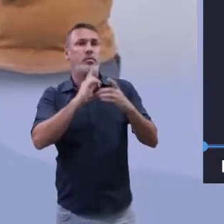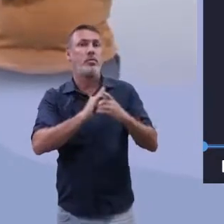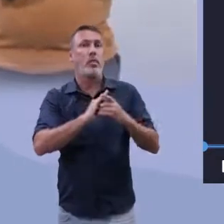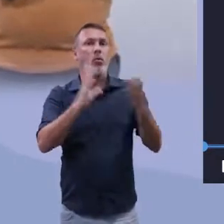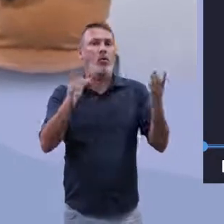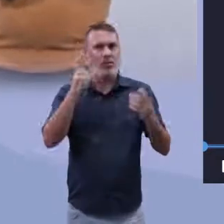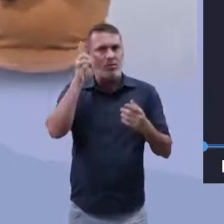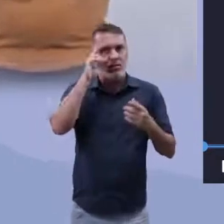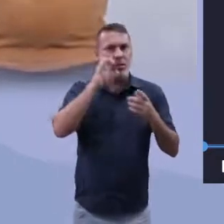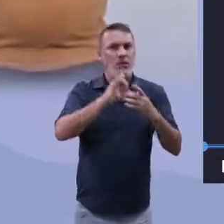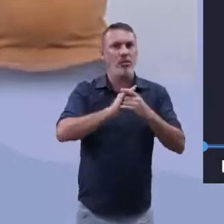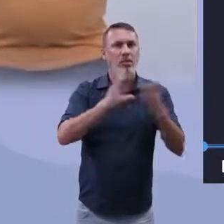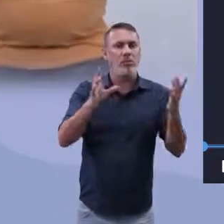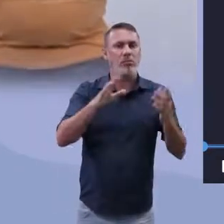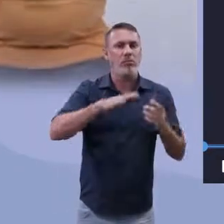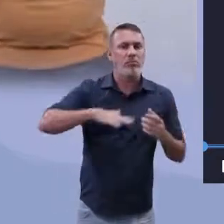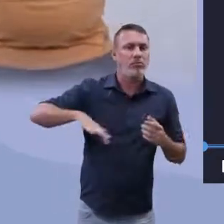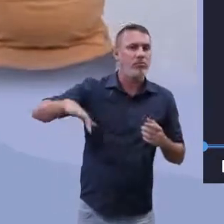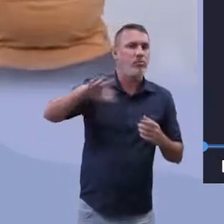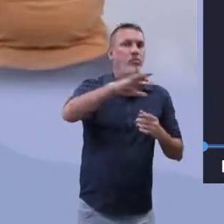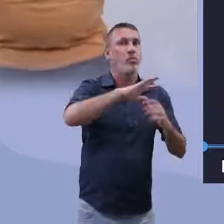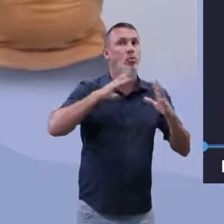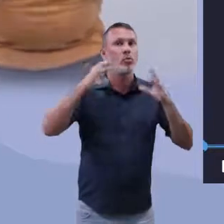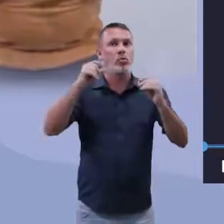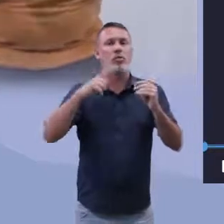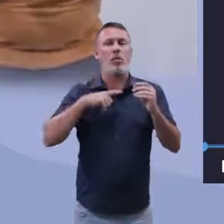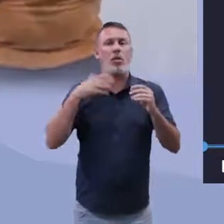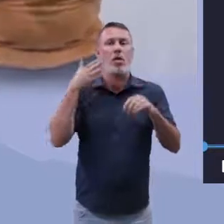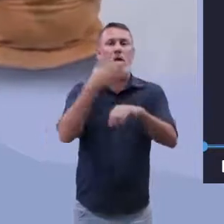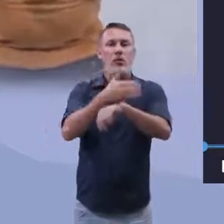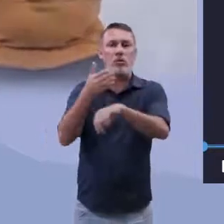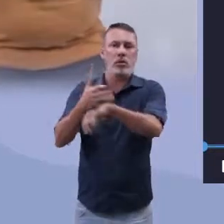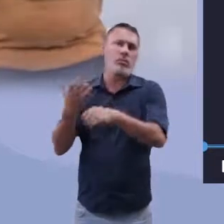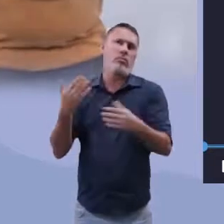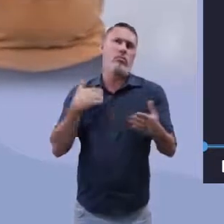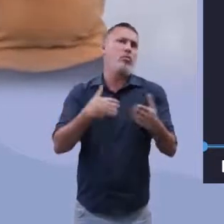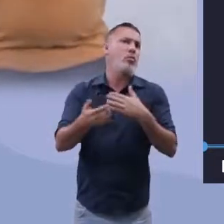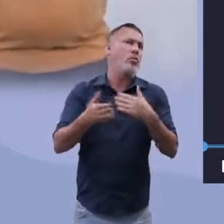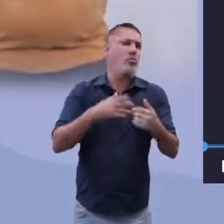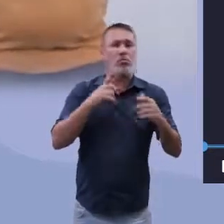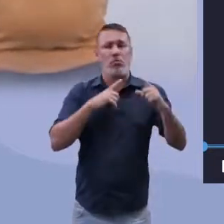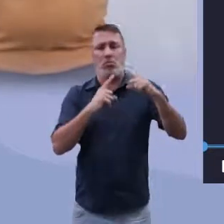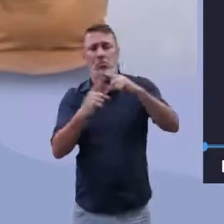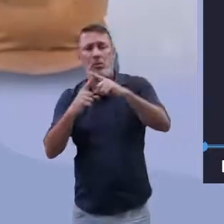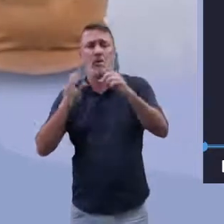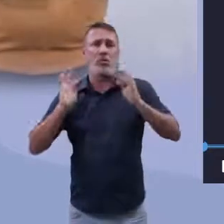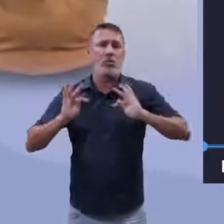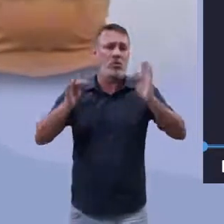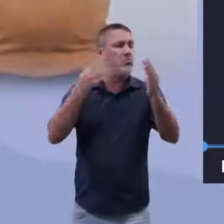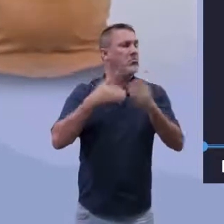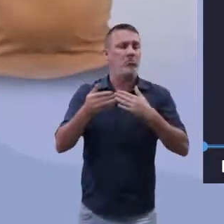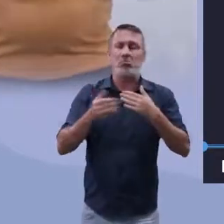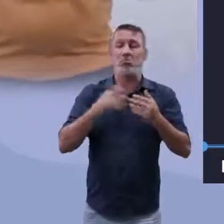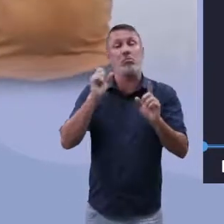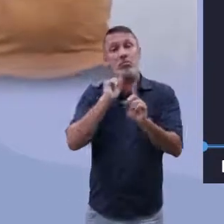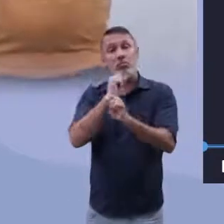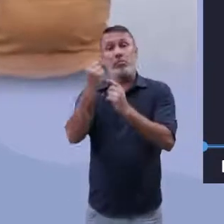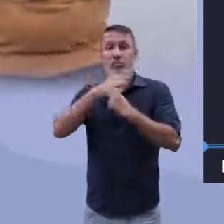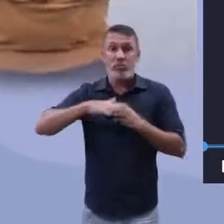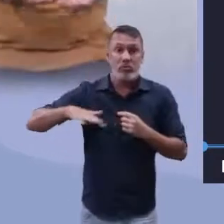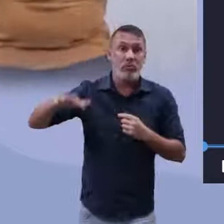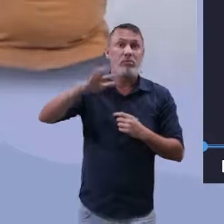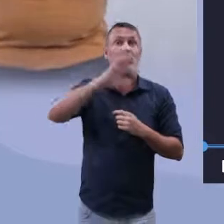de democratização. Precisa todos ter acesso, independente do tipo de tecnologia, toda